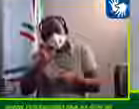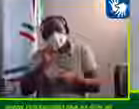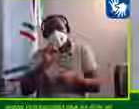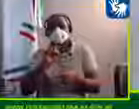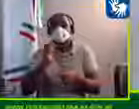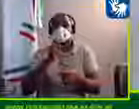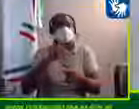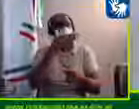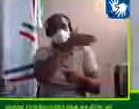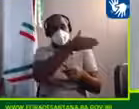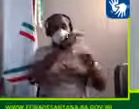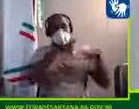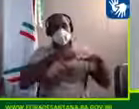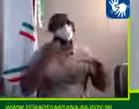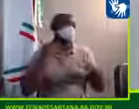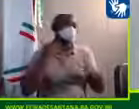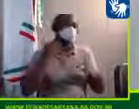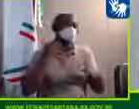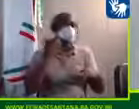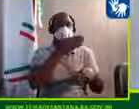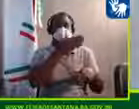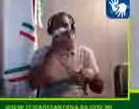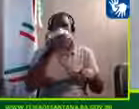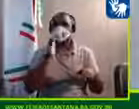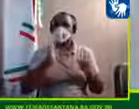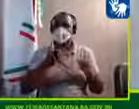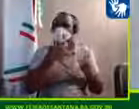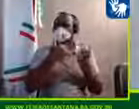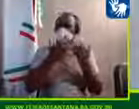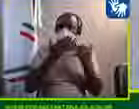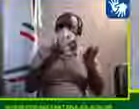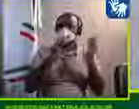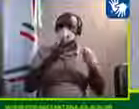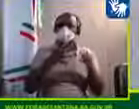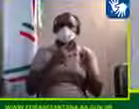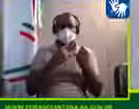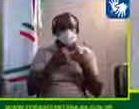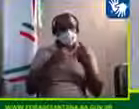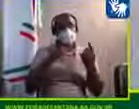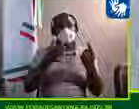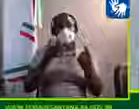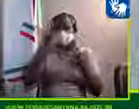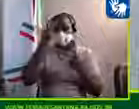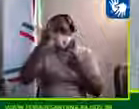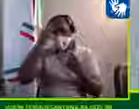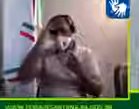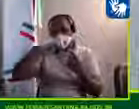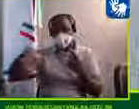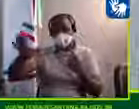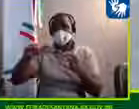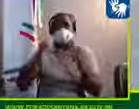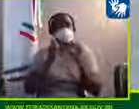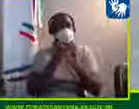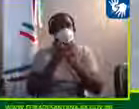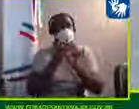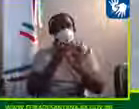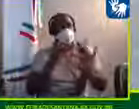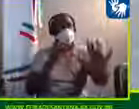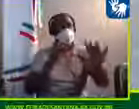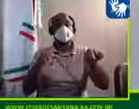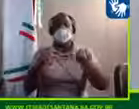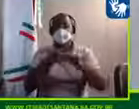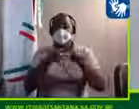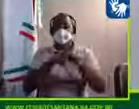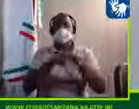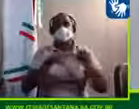aos bancos que o senhor já comentou que ajuda tanto a formar aglomerações e a diminuir também o impacto